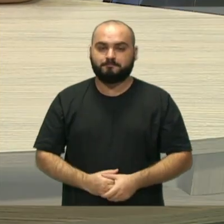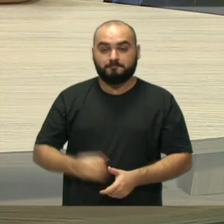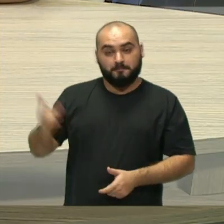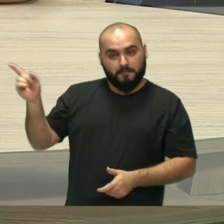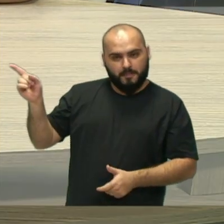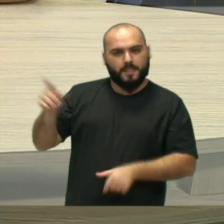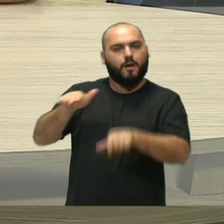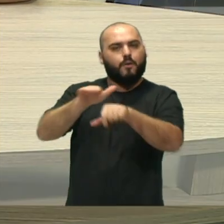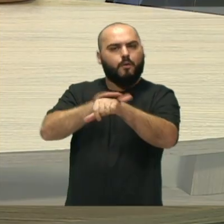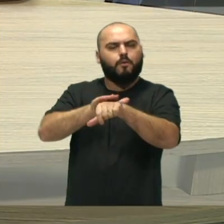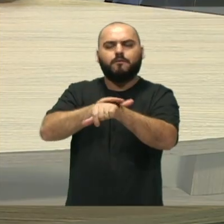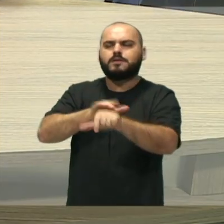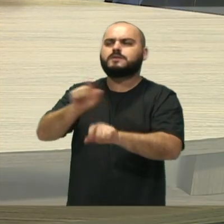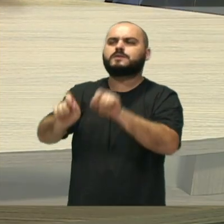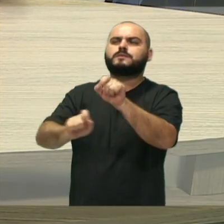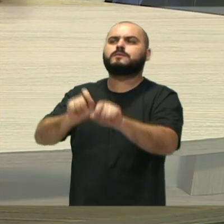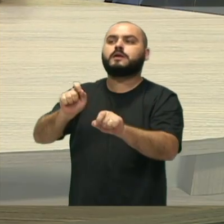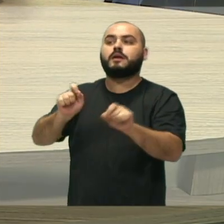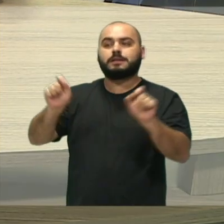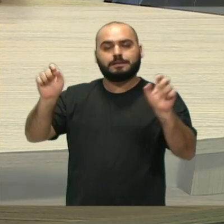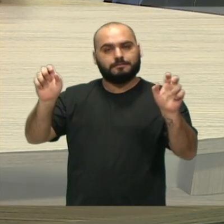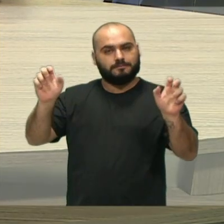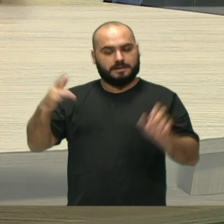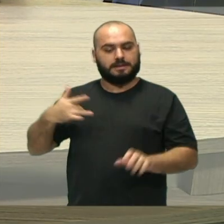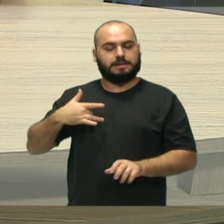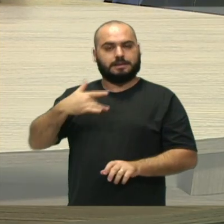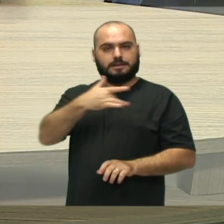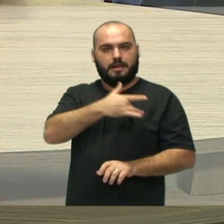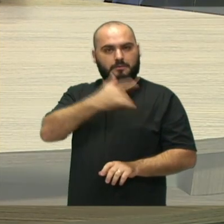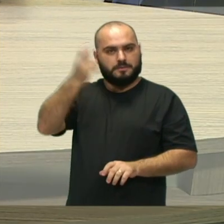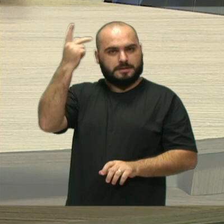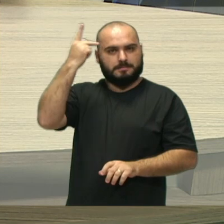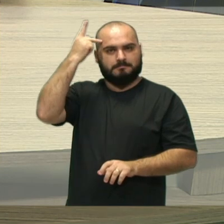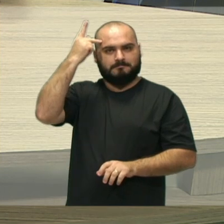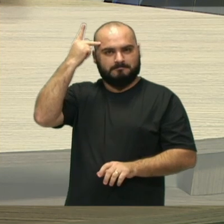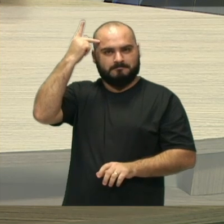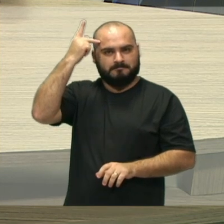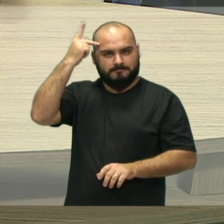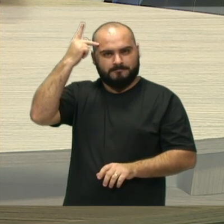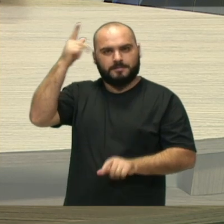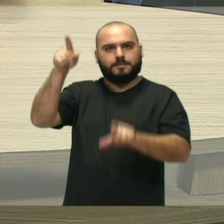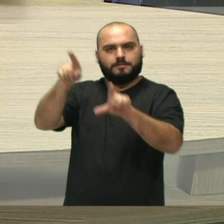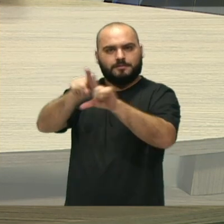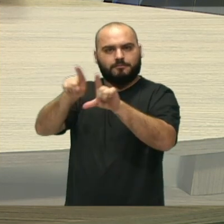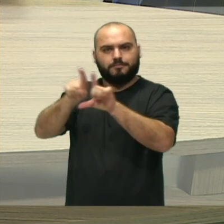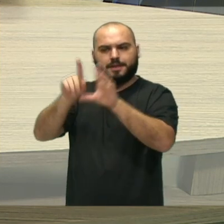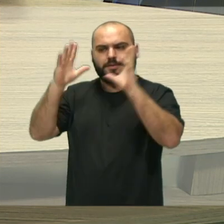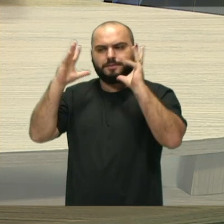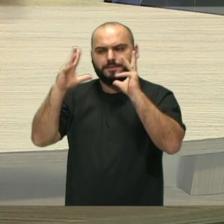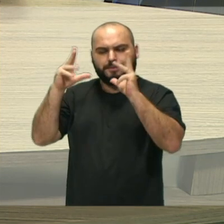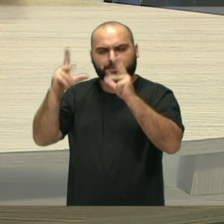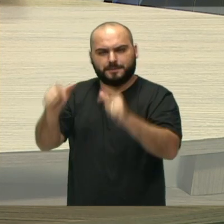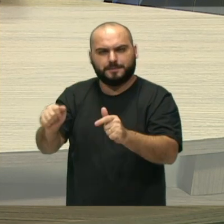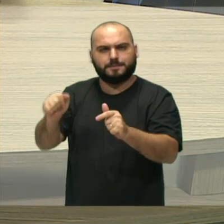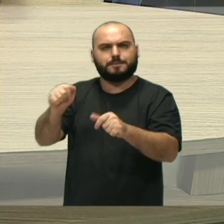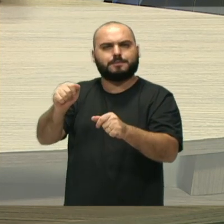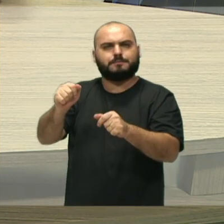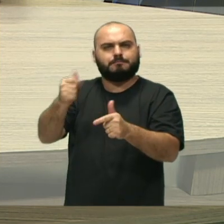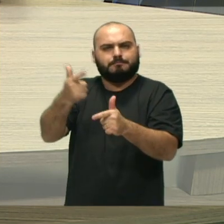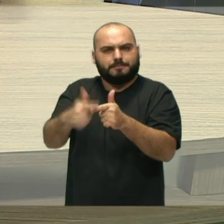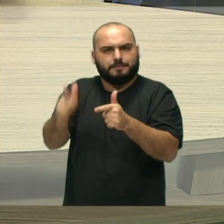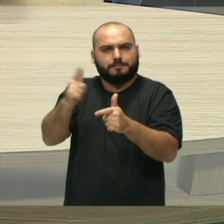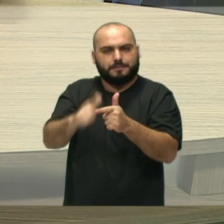né, doutor Mário, a respeito de saúde mental e todas as implicações que a pandemia de Covid-19